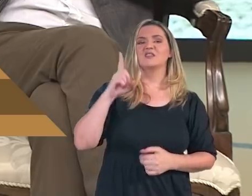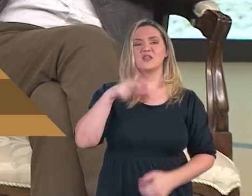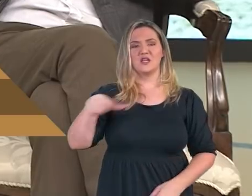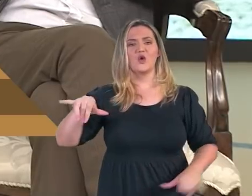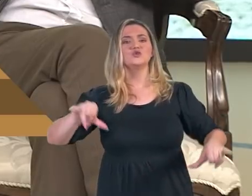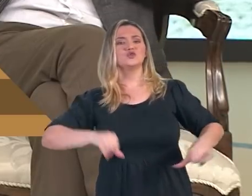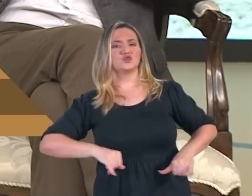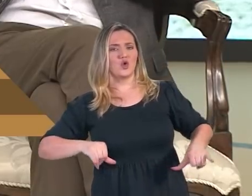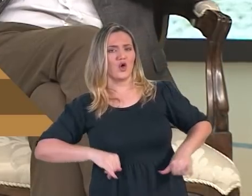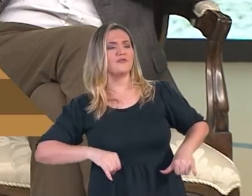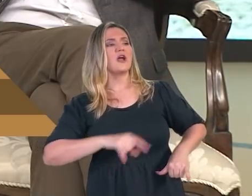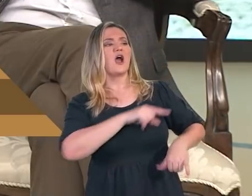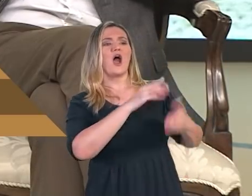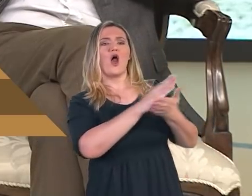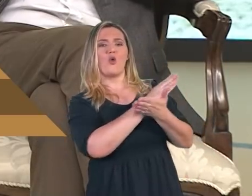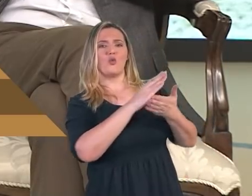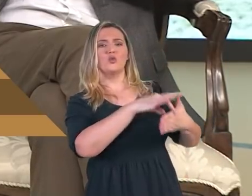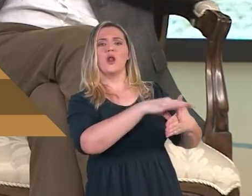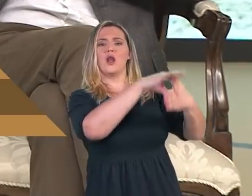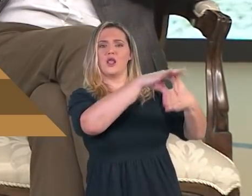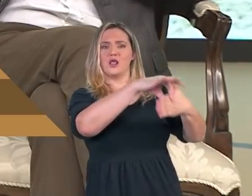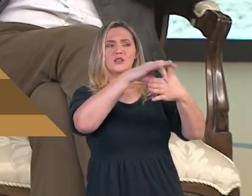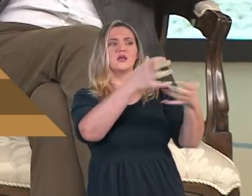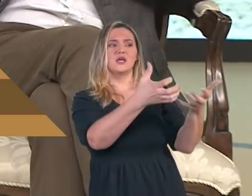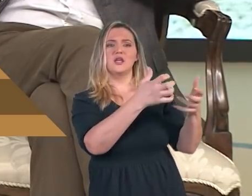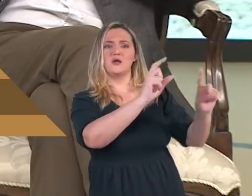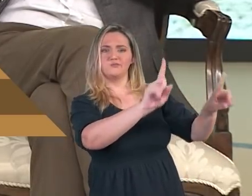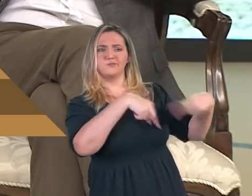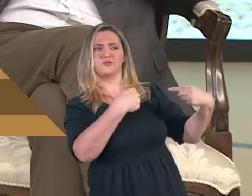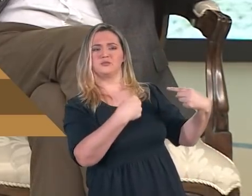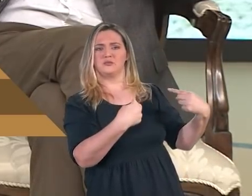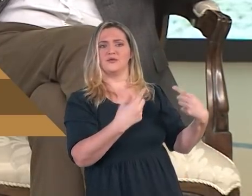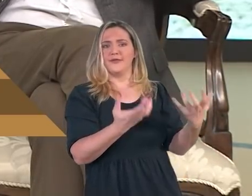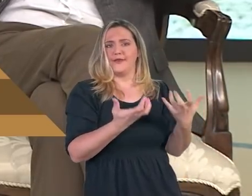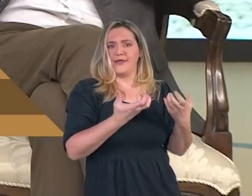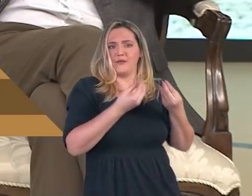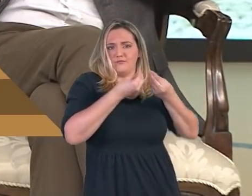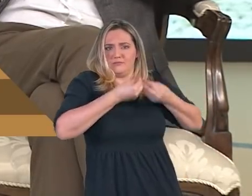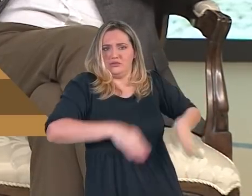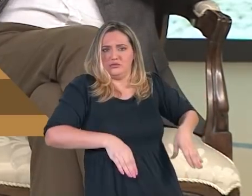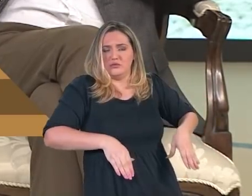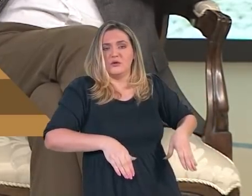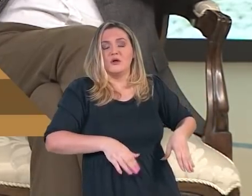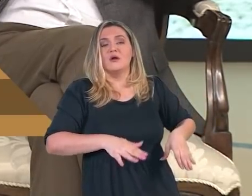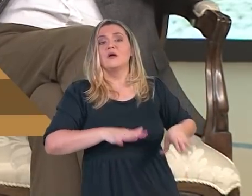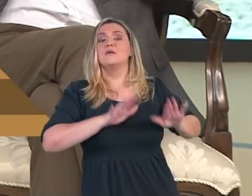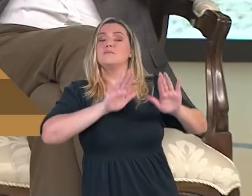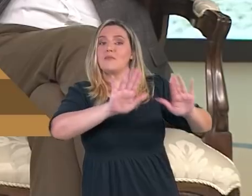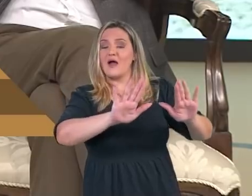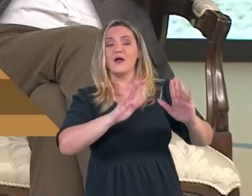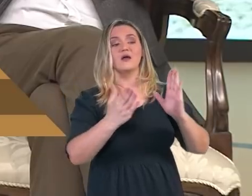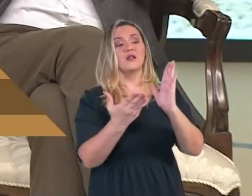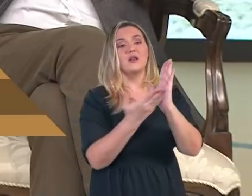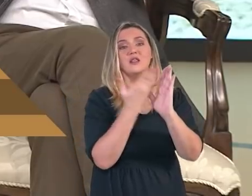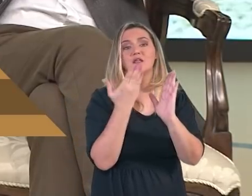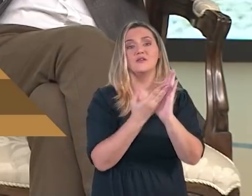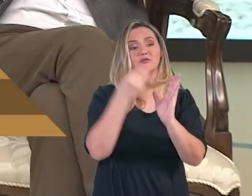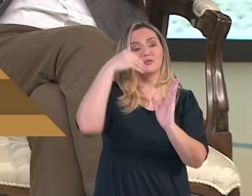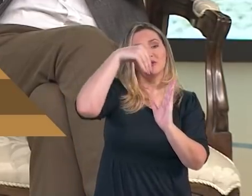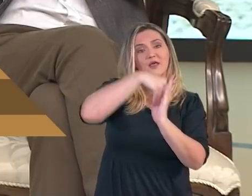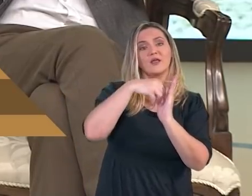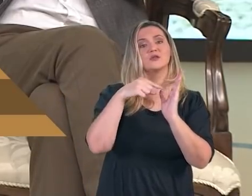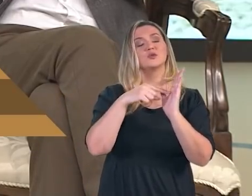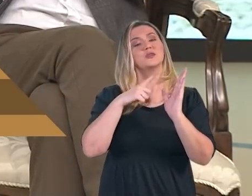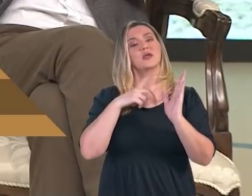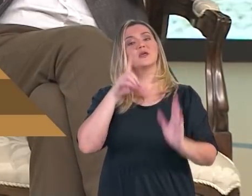tentaram incriminá-lo contra o rei Dario, isso está em Daniel capítulo 6, que nós ainda vamos estudar, o livro mostra